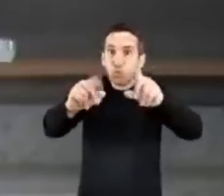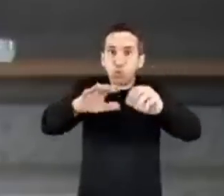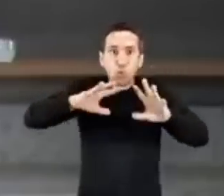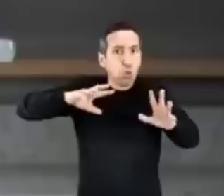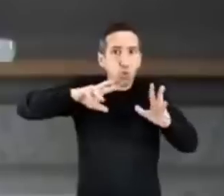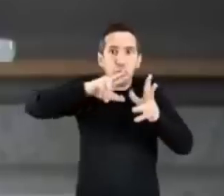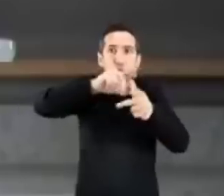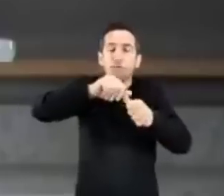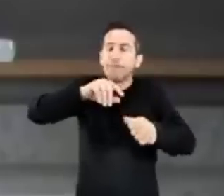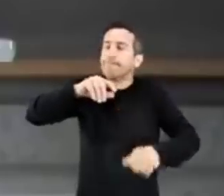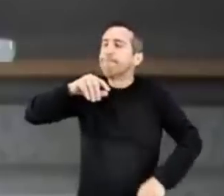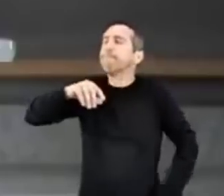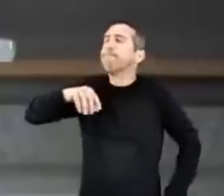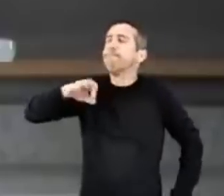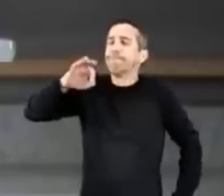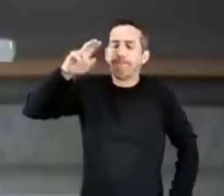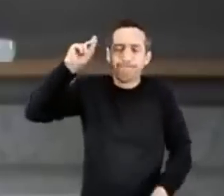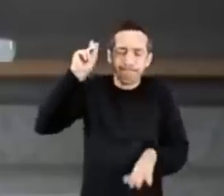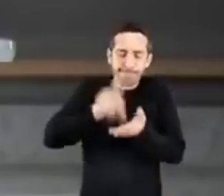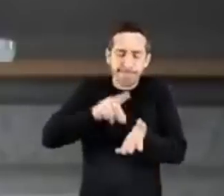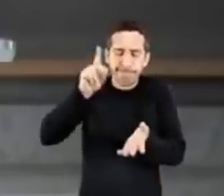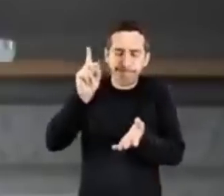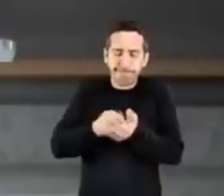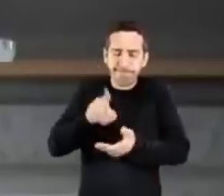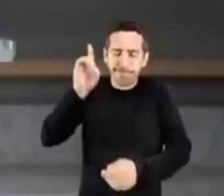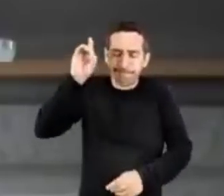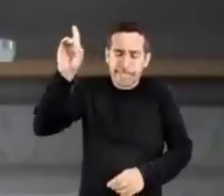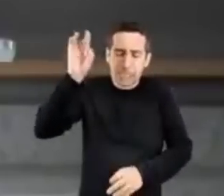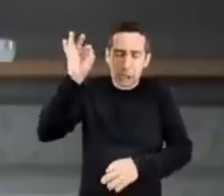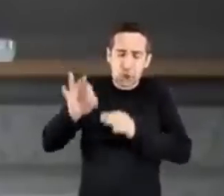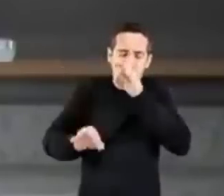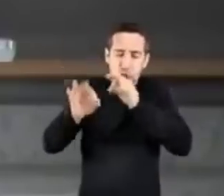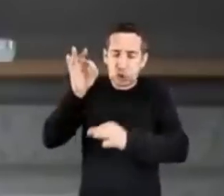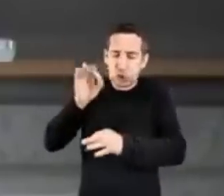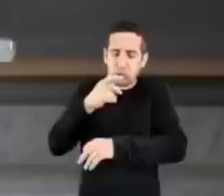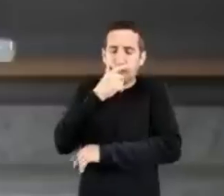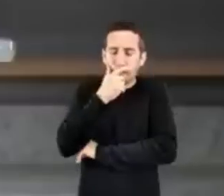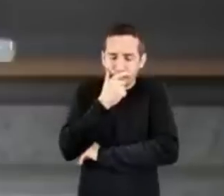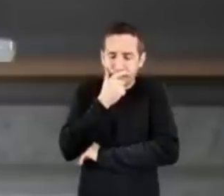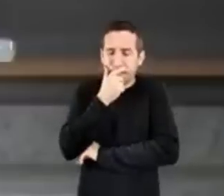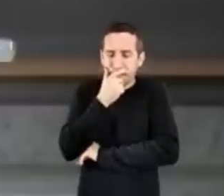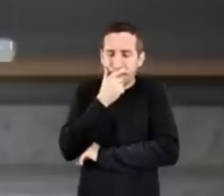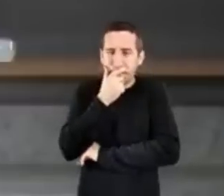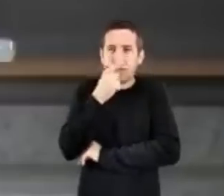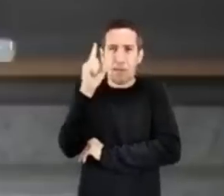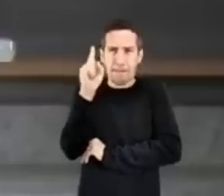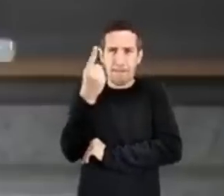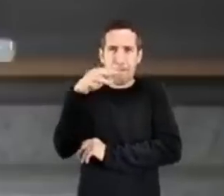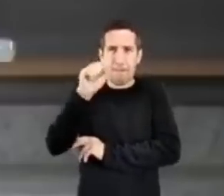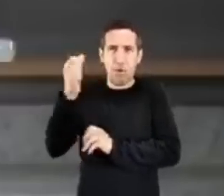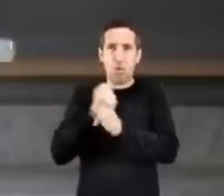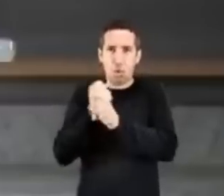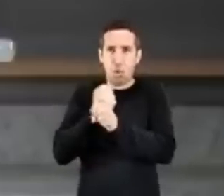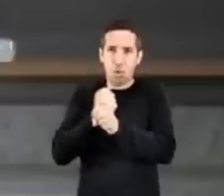reconhecer que Deus foi justo isso vai acontecer depois do milênio e claro para muitas pessoas Isso vai ser tarde